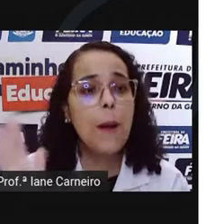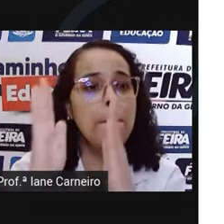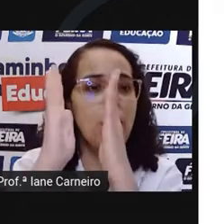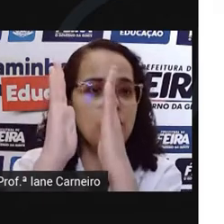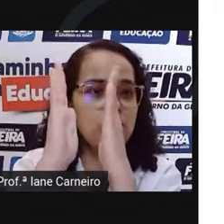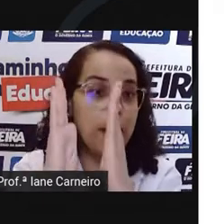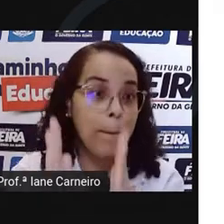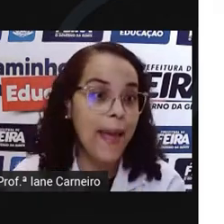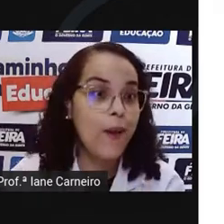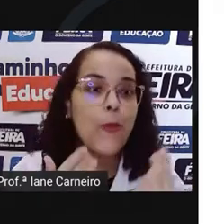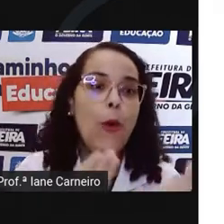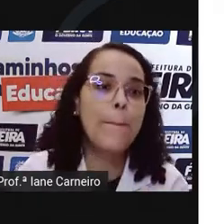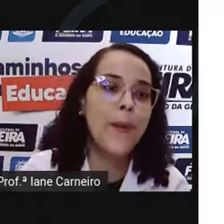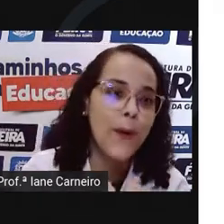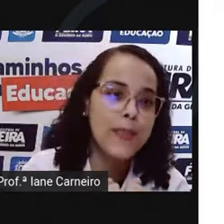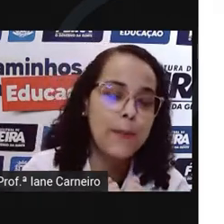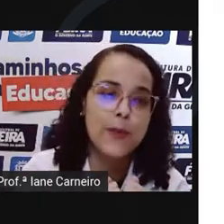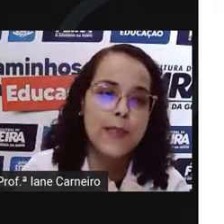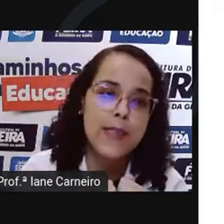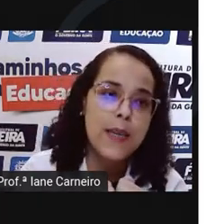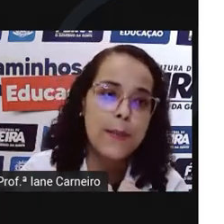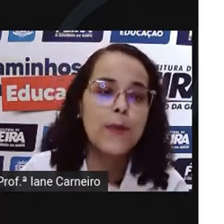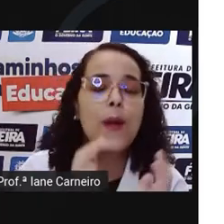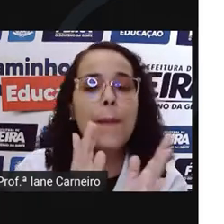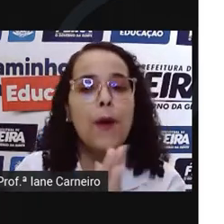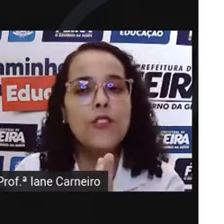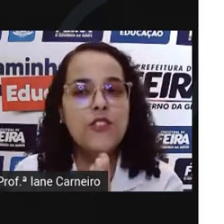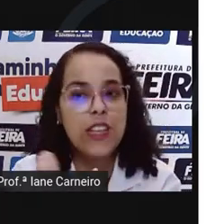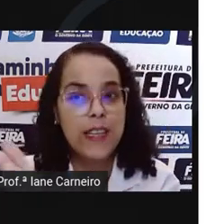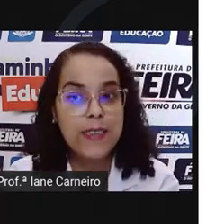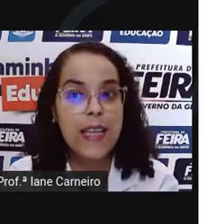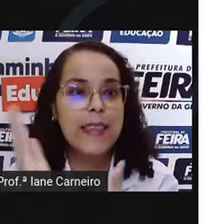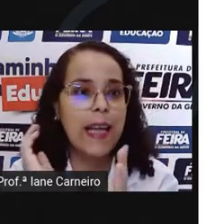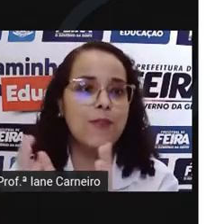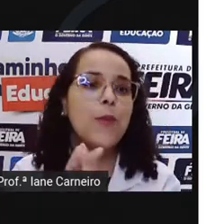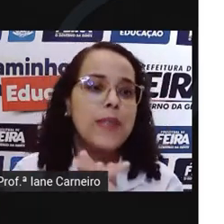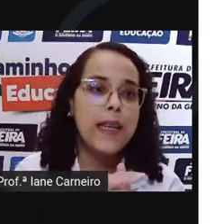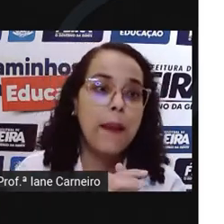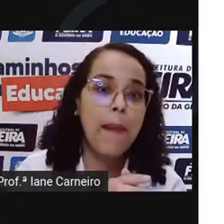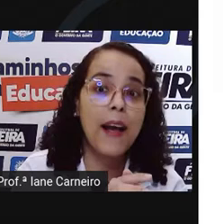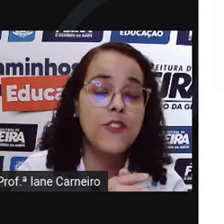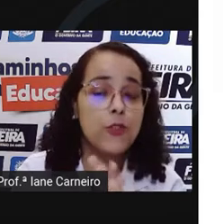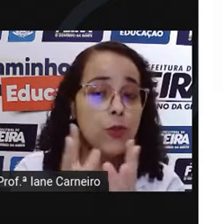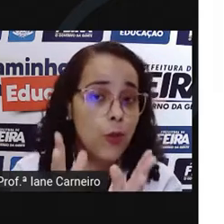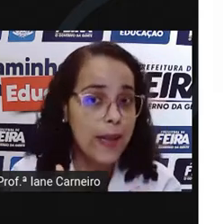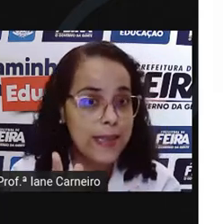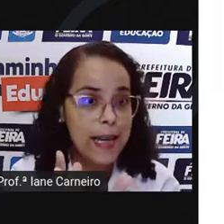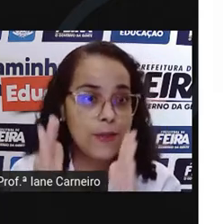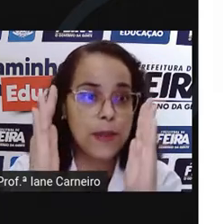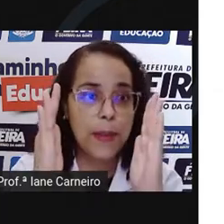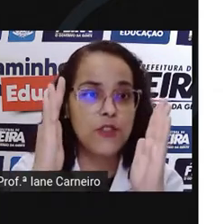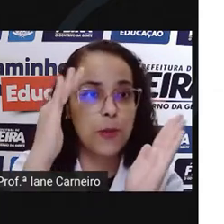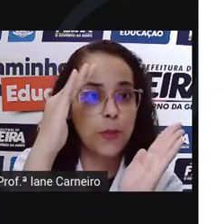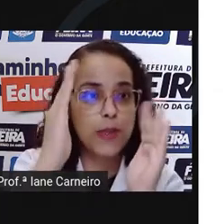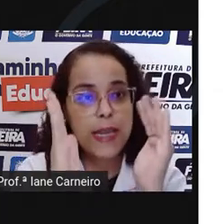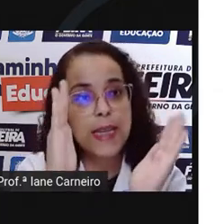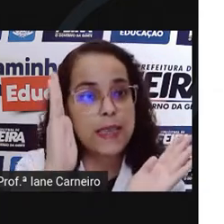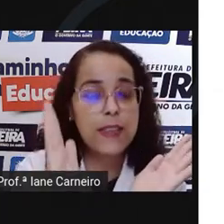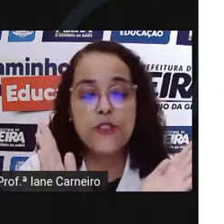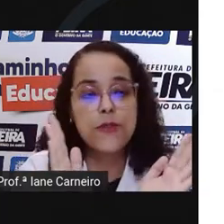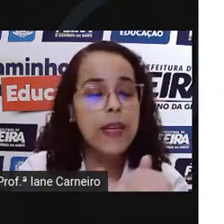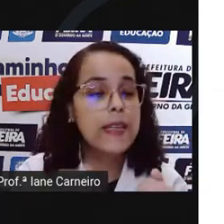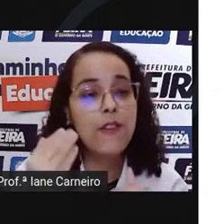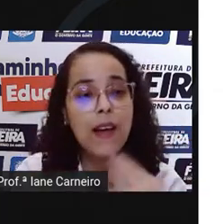retângulo pode estar em pé, como uma porta, por exemplo, pode estar deitado, como está aí na imagem. O quadrado também, a gente pode botar